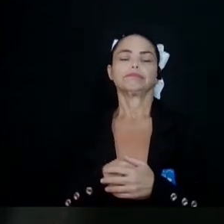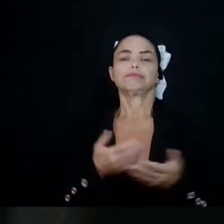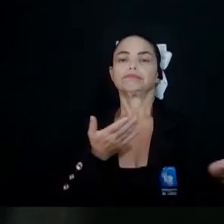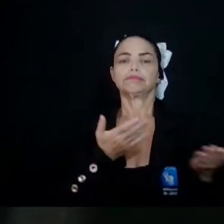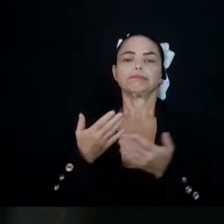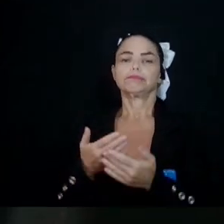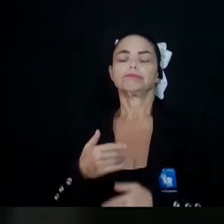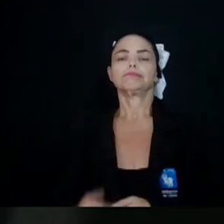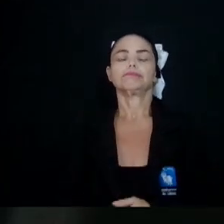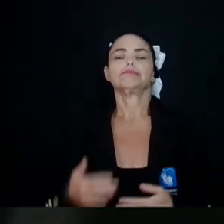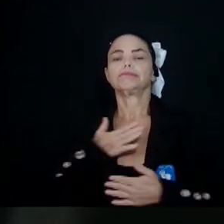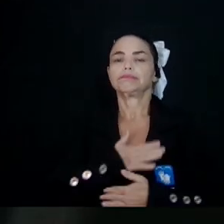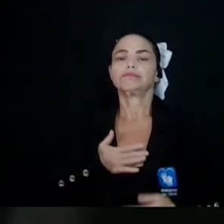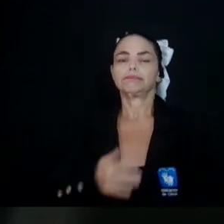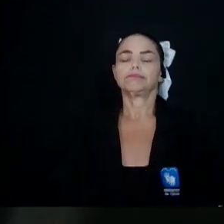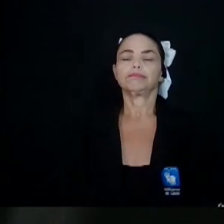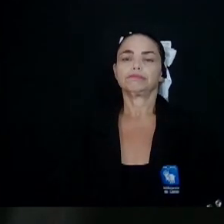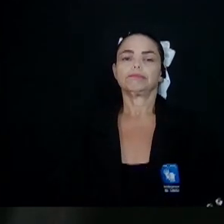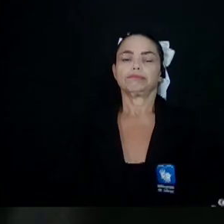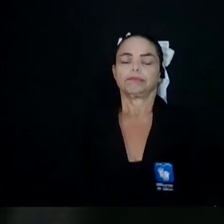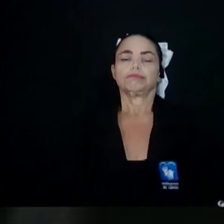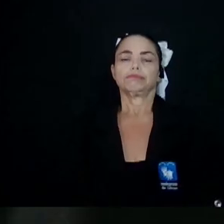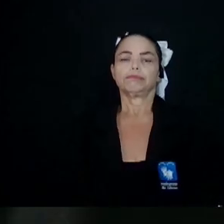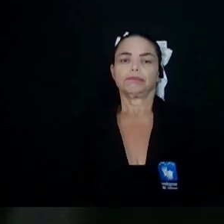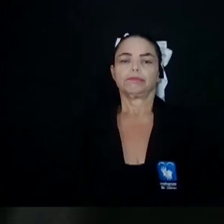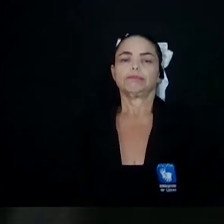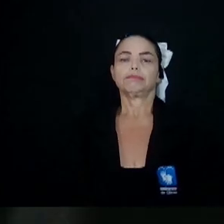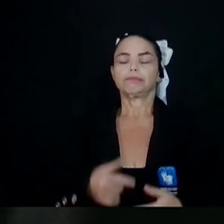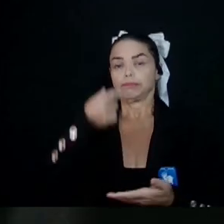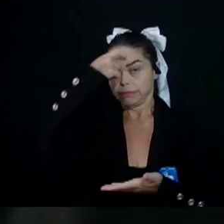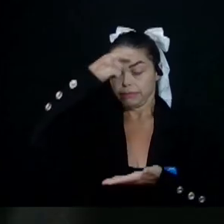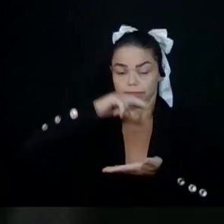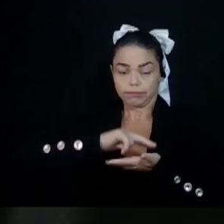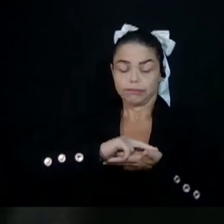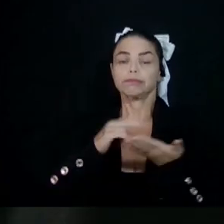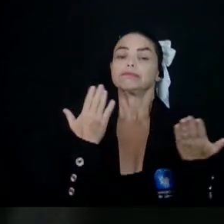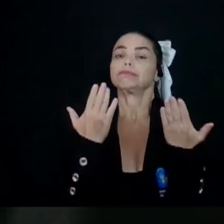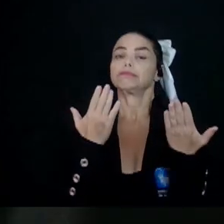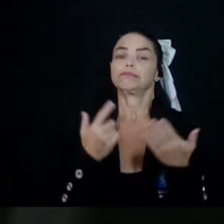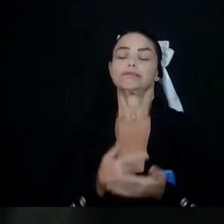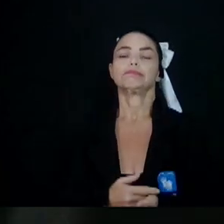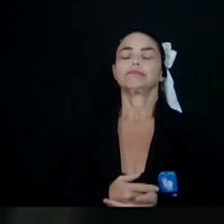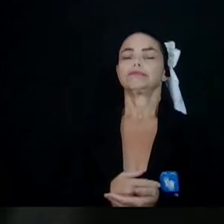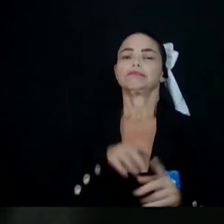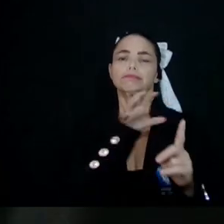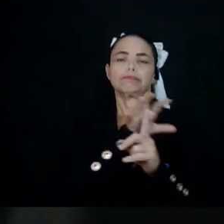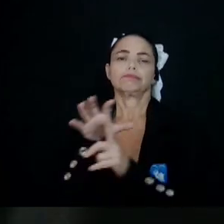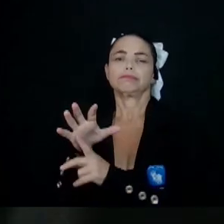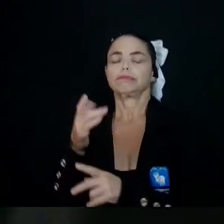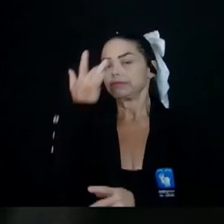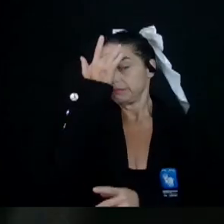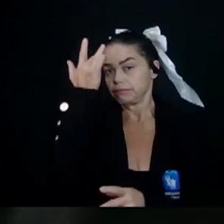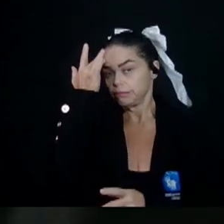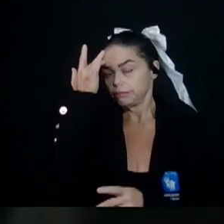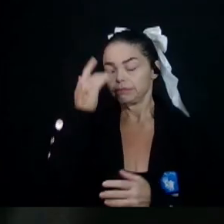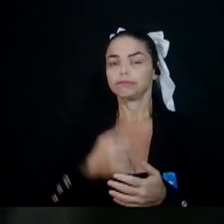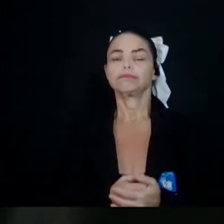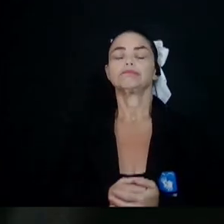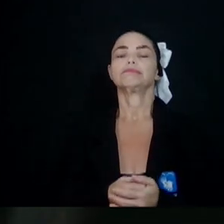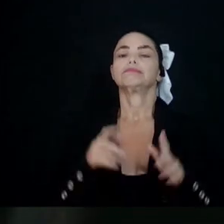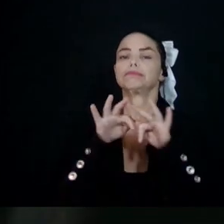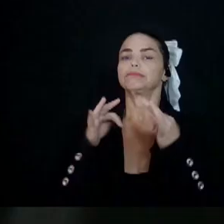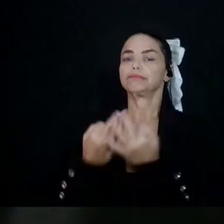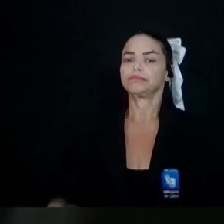muita satisfação a Emily Dias, ela é psicanalista, vai conversar com a gente sobre o impacto na saúde mental das famílias,